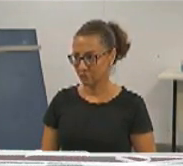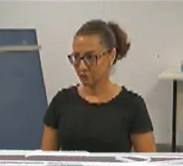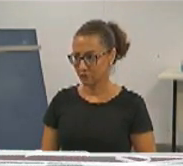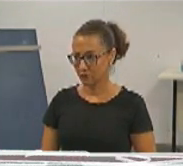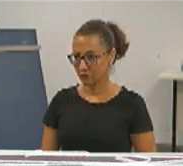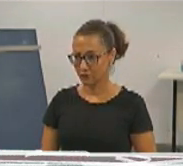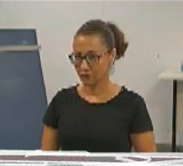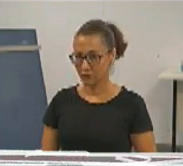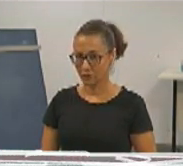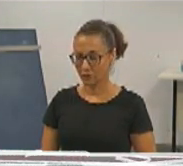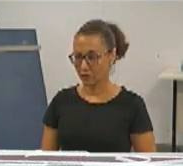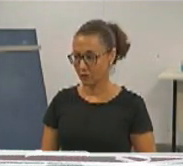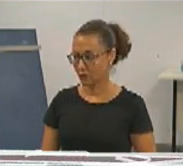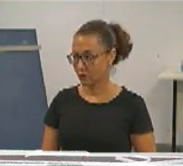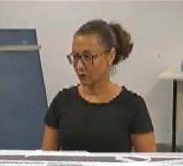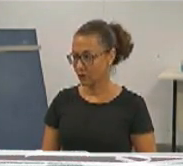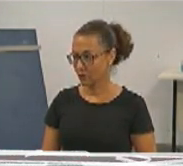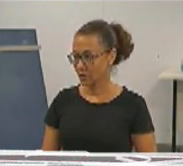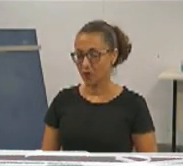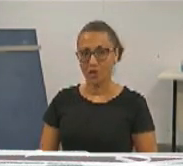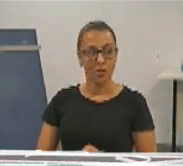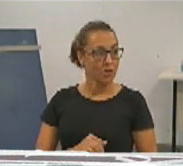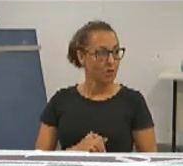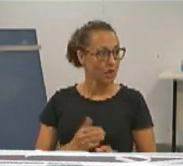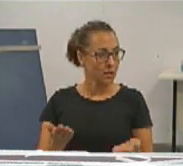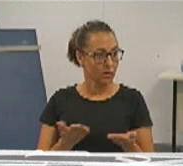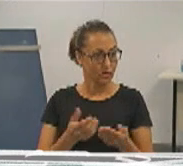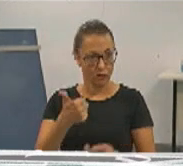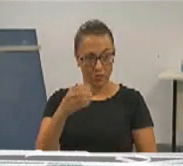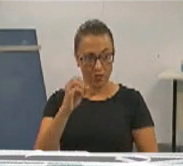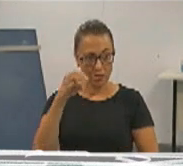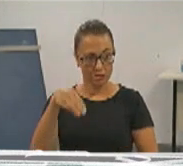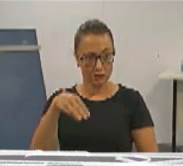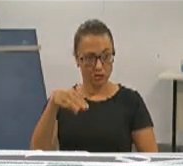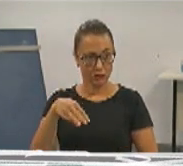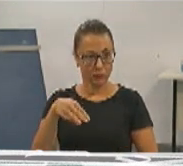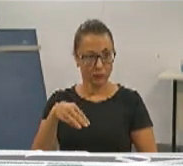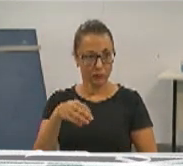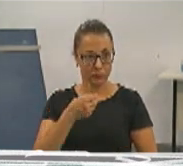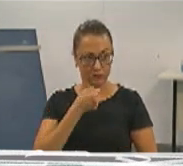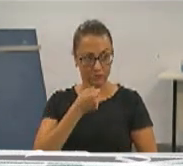O pronunciamento de 10 minutos. Sim.